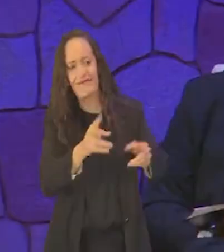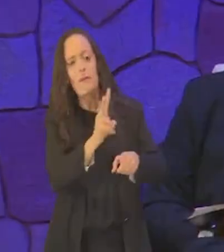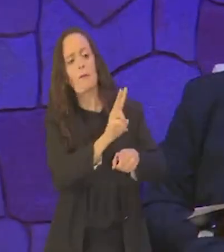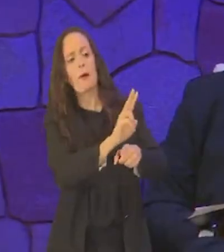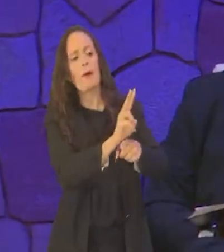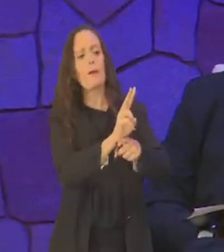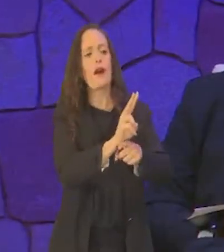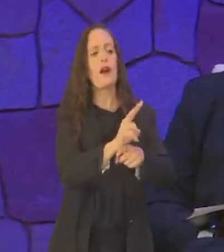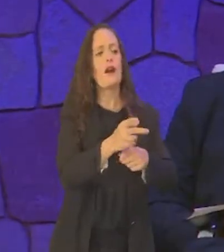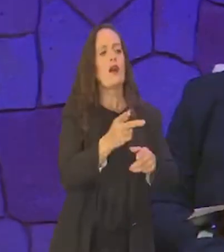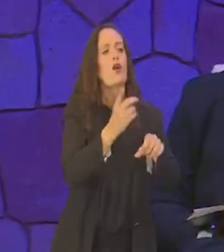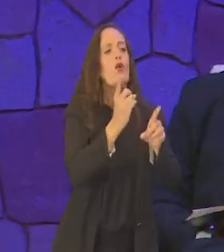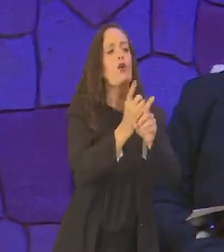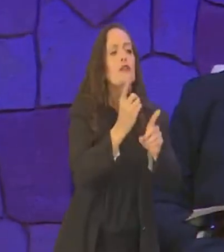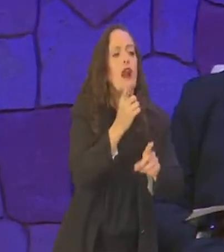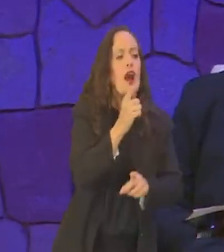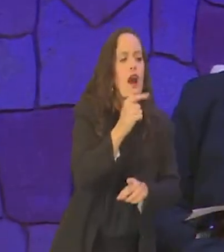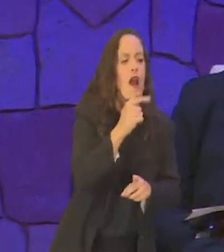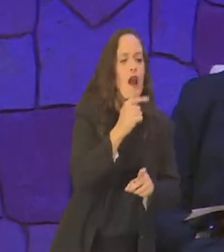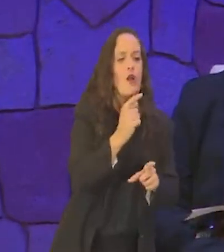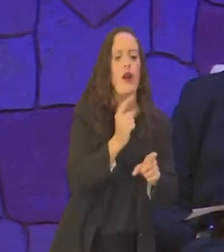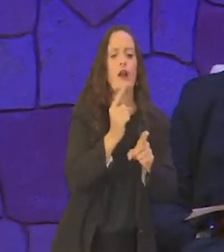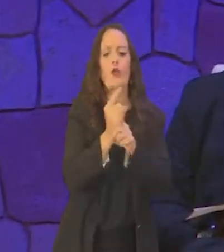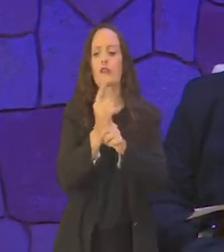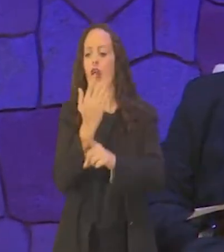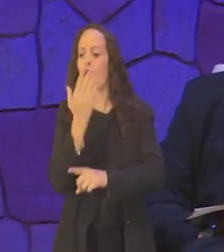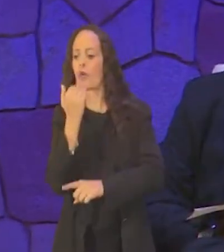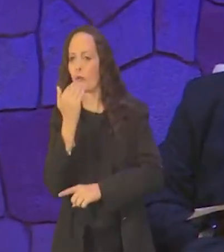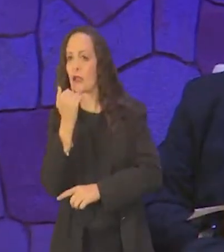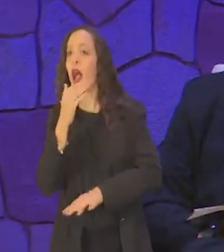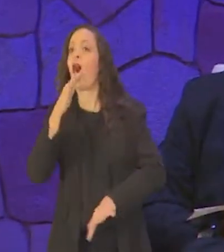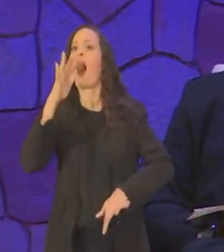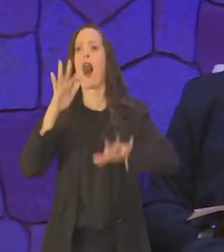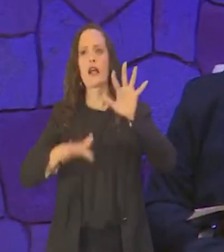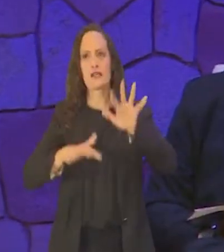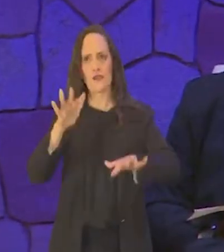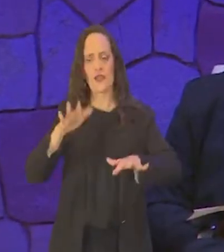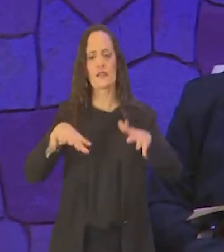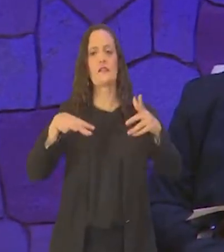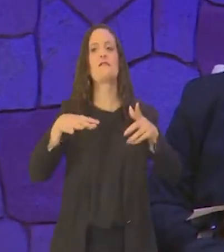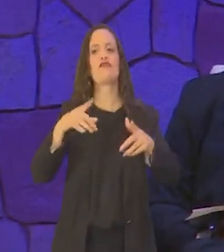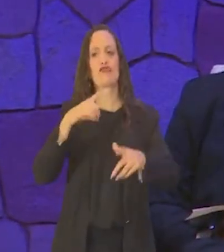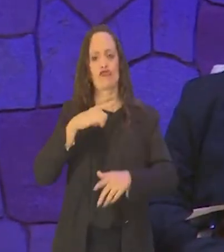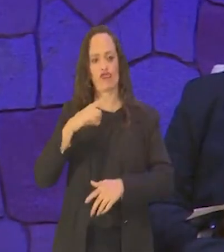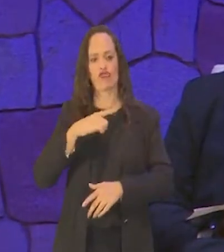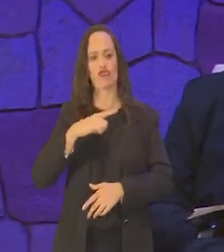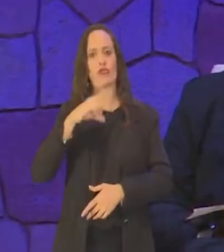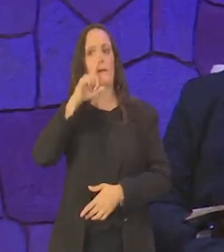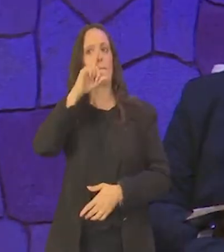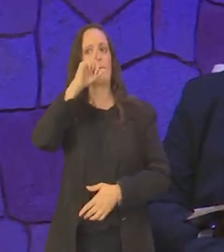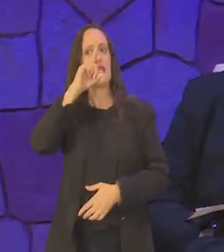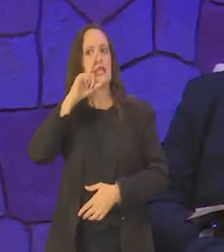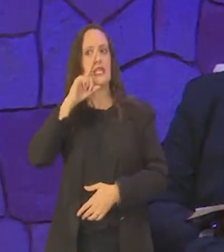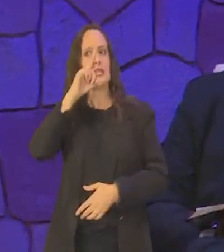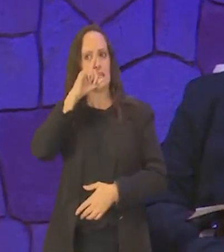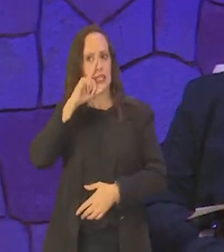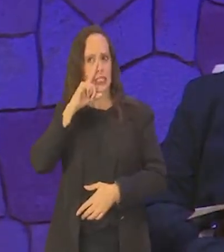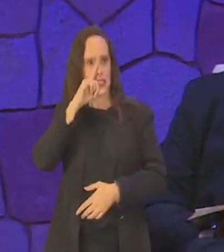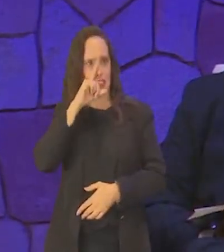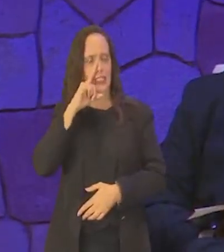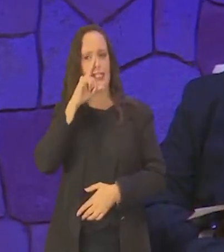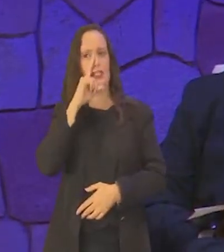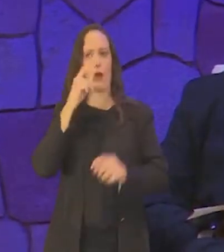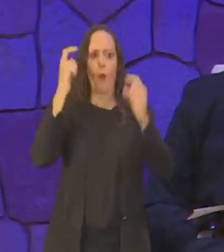a água, ele precisava por vezes enfrentar vales de sombra e de